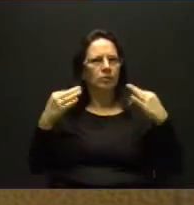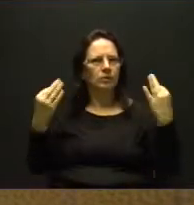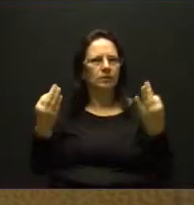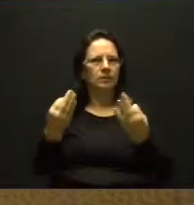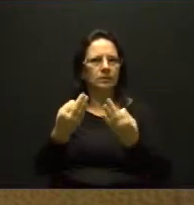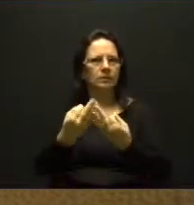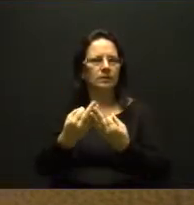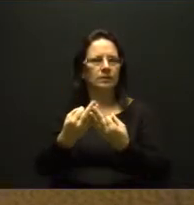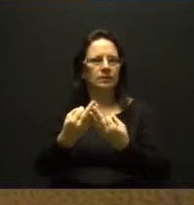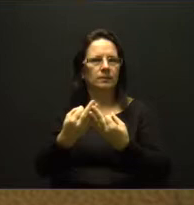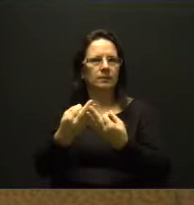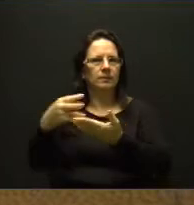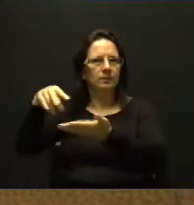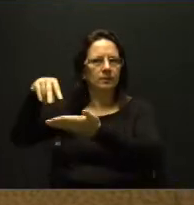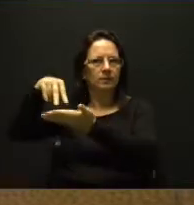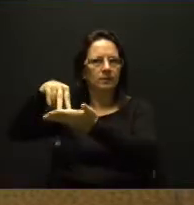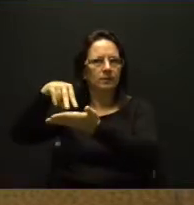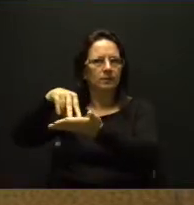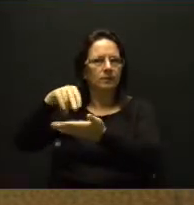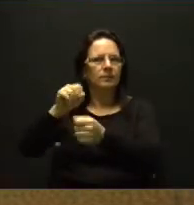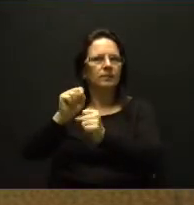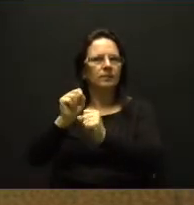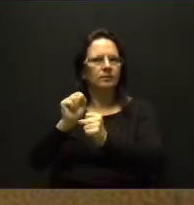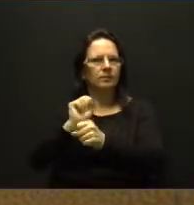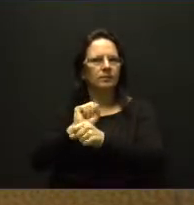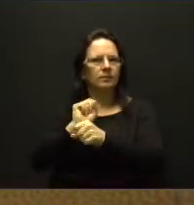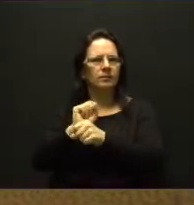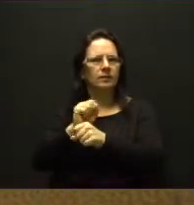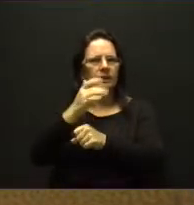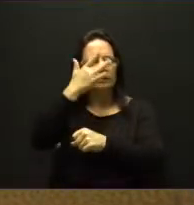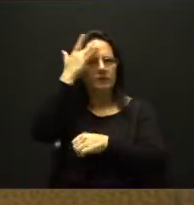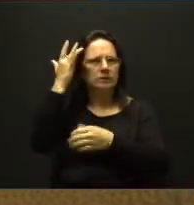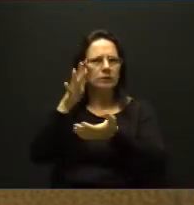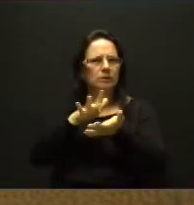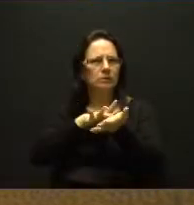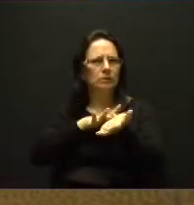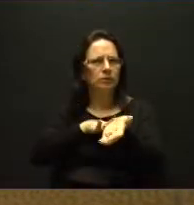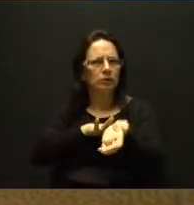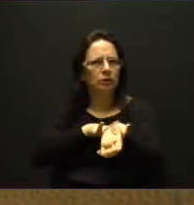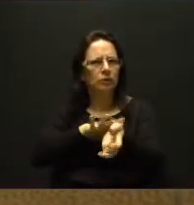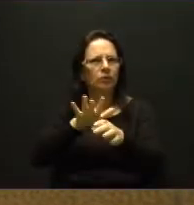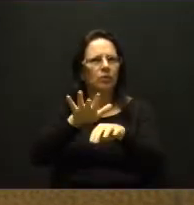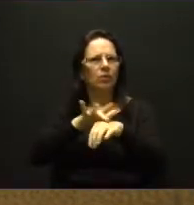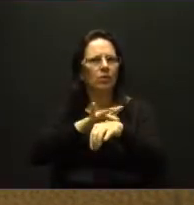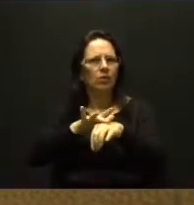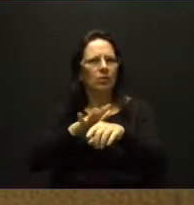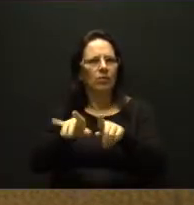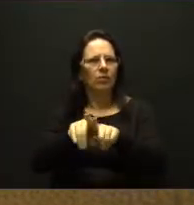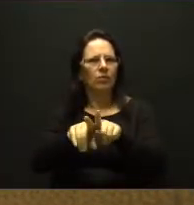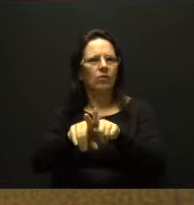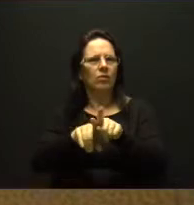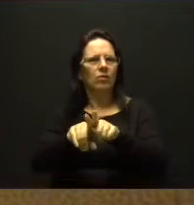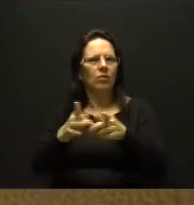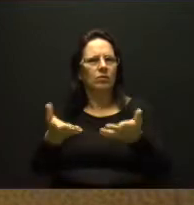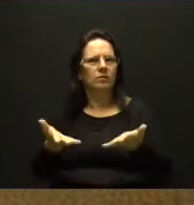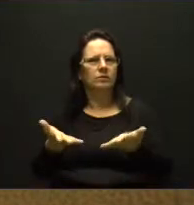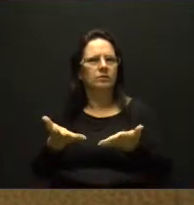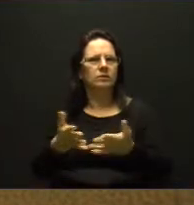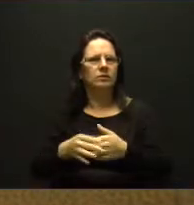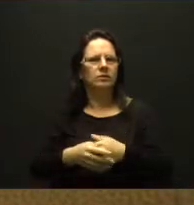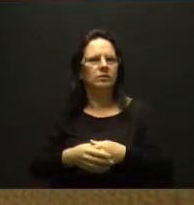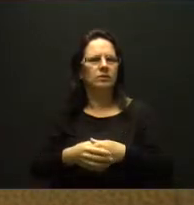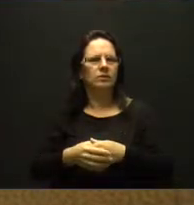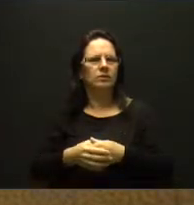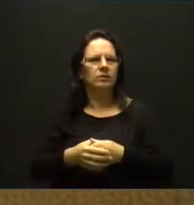nota assim o extremo stress que os o os policiais acabam passando sem